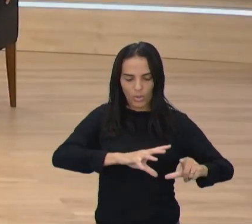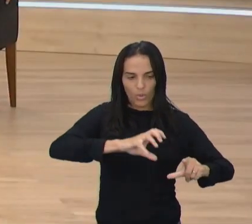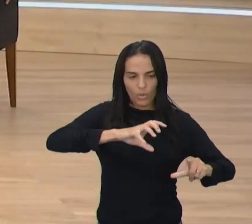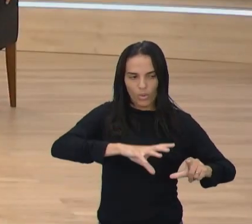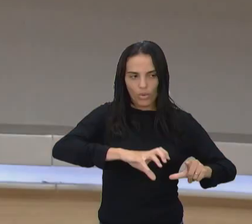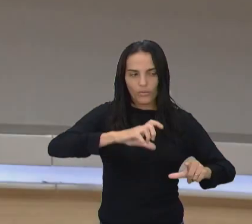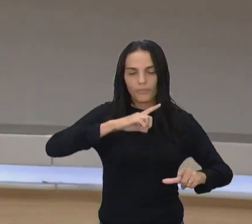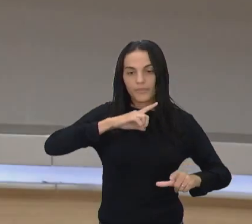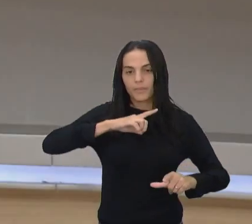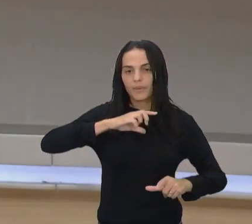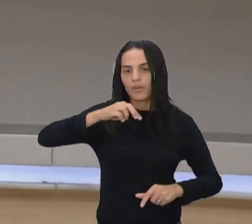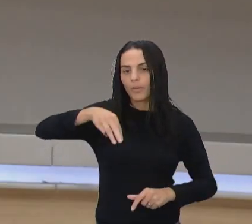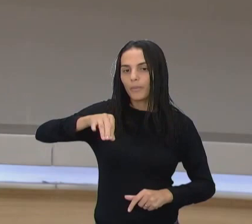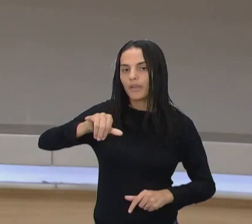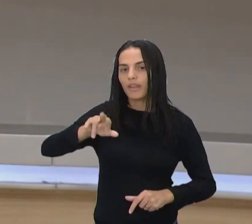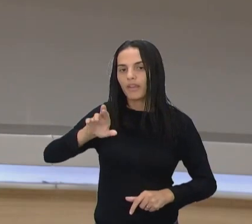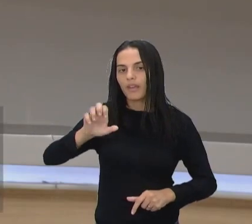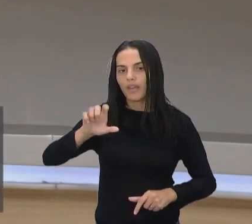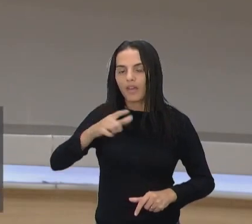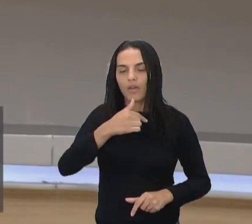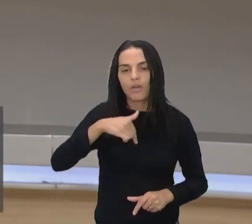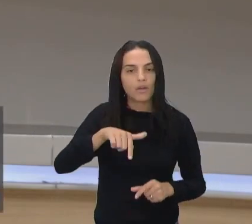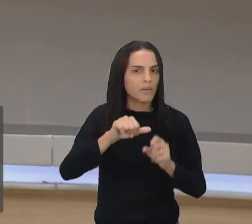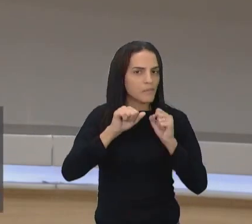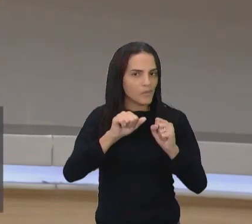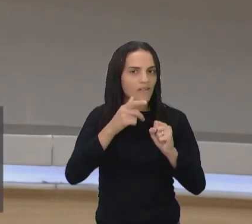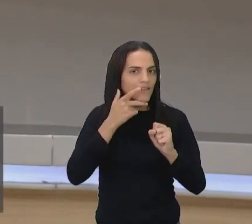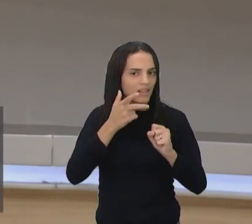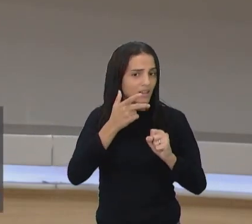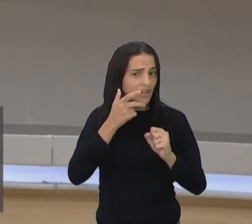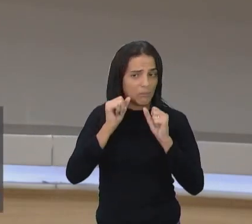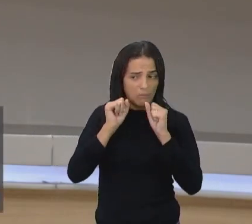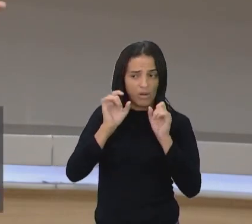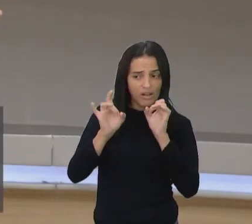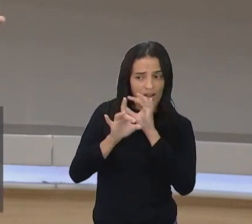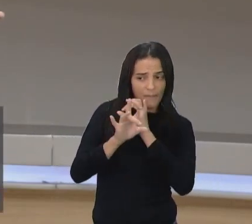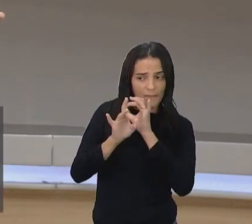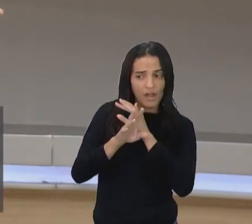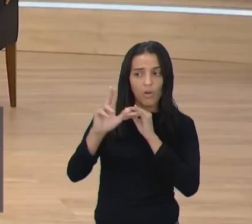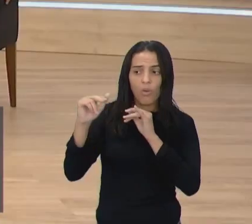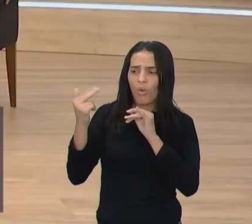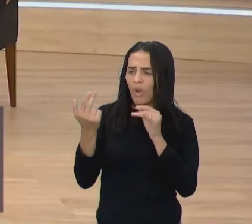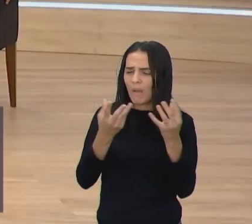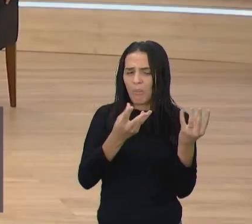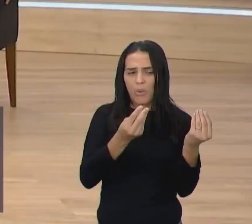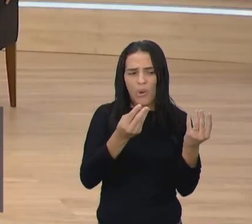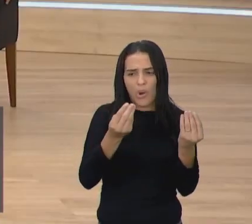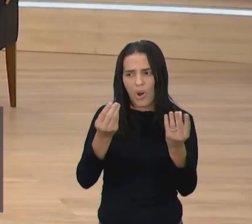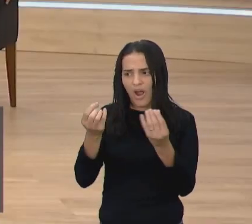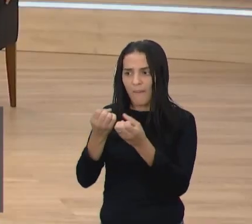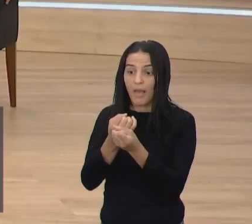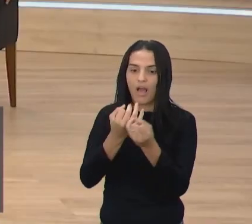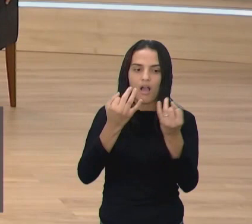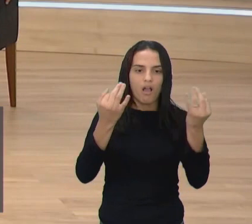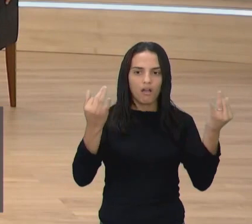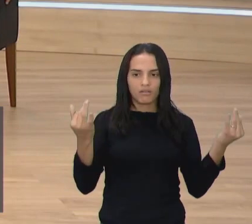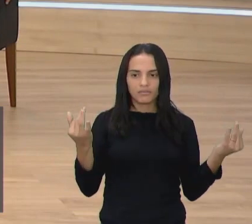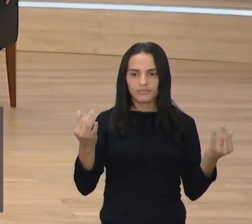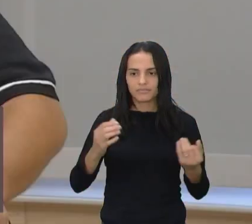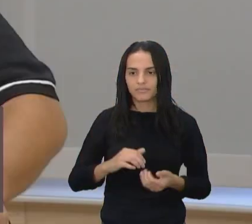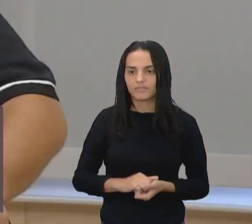é um mineral, a gente pode dizer que uma hora ele pode chegar ao fim ou ele é muito abundante na natureza? Como qualquer areia.